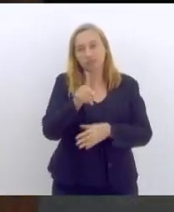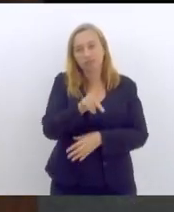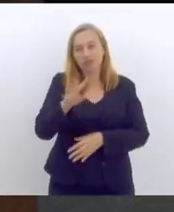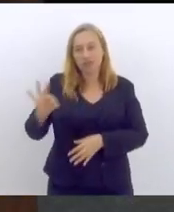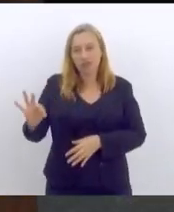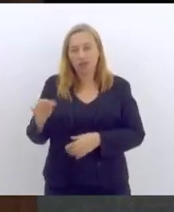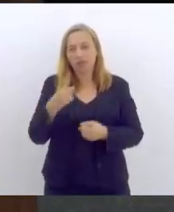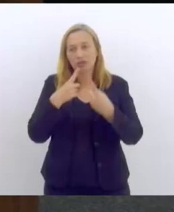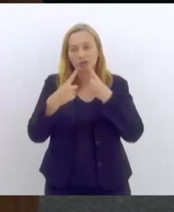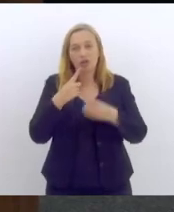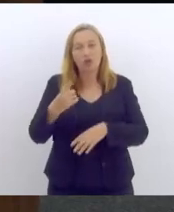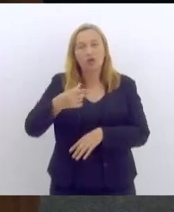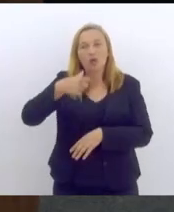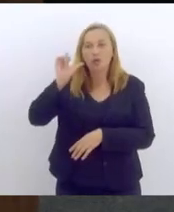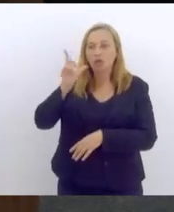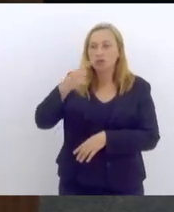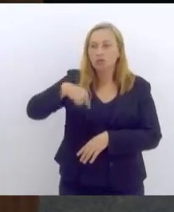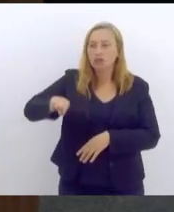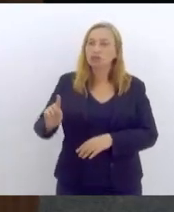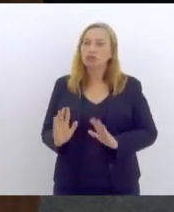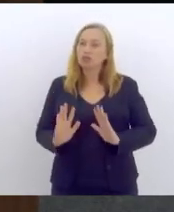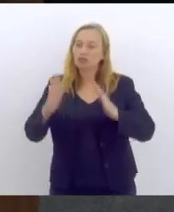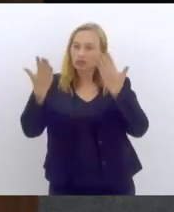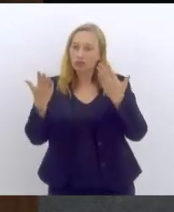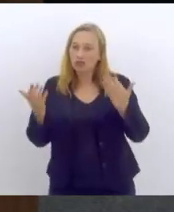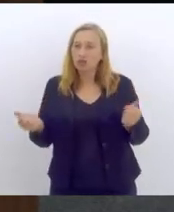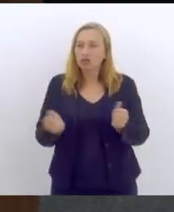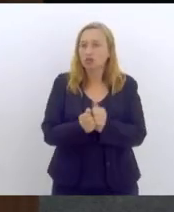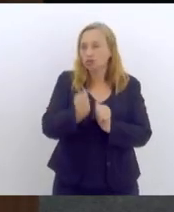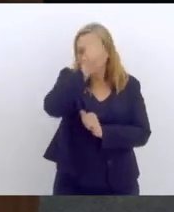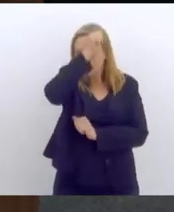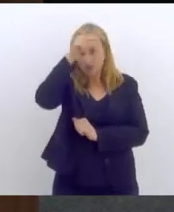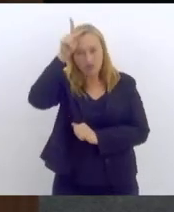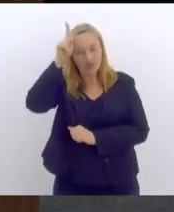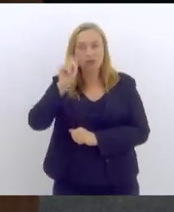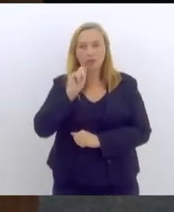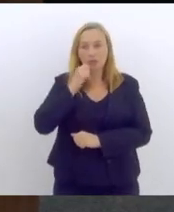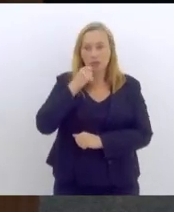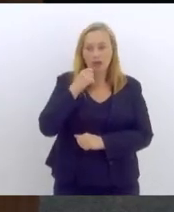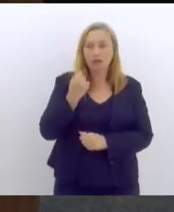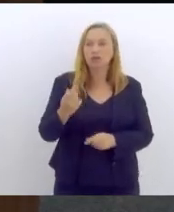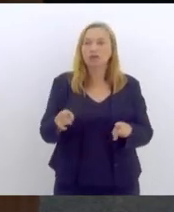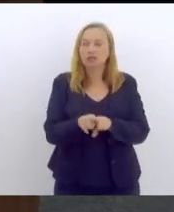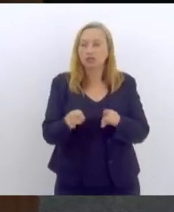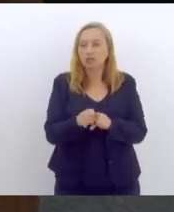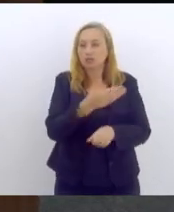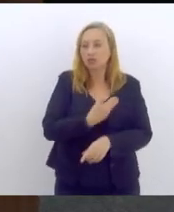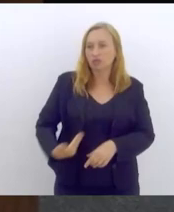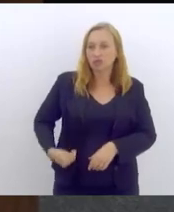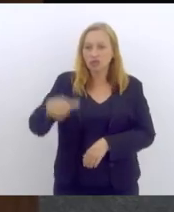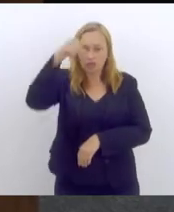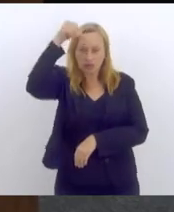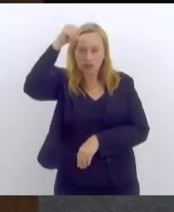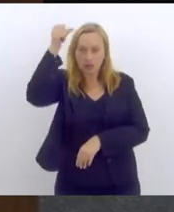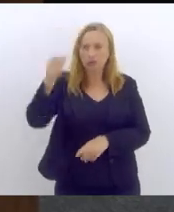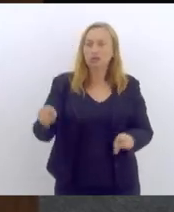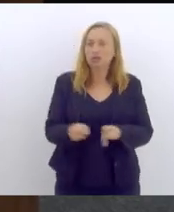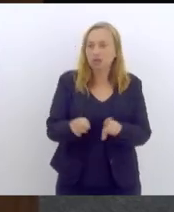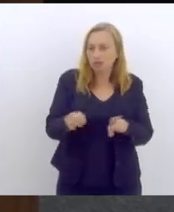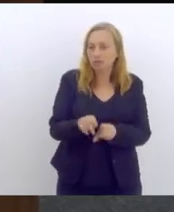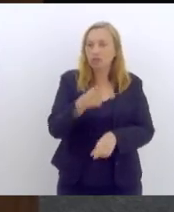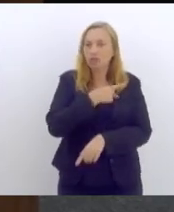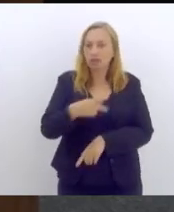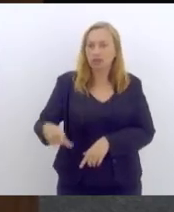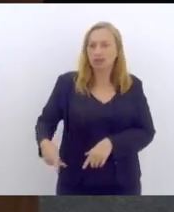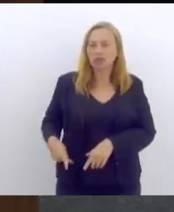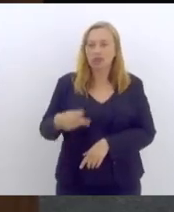diálogo. Ontem eu estive presente no evento com o prefeito Eduardo Paes, com o governador Cláudio Castro e o presidente Luiz